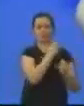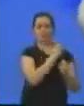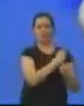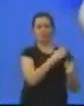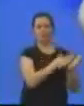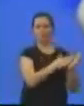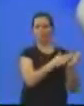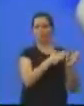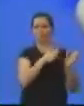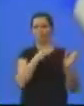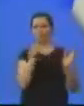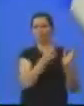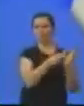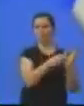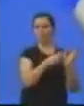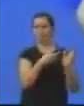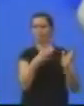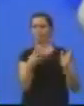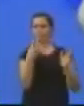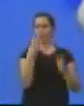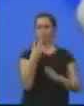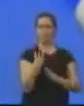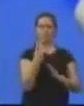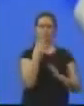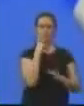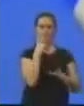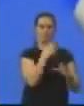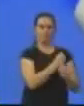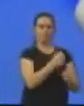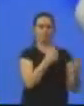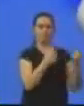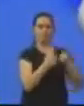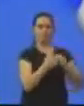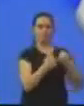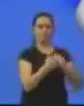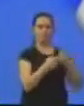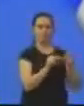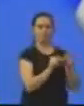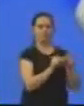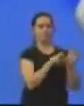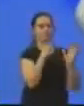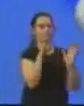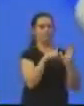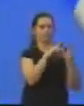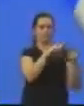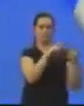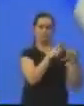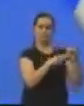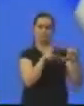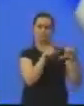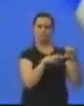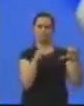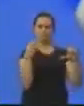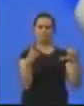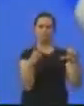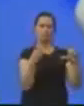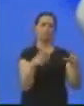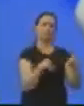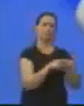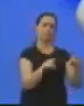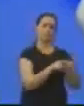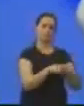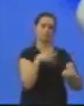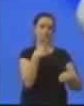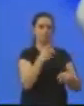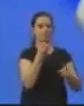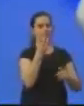indo para 3. Faço a mesma coisa para valores menores do que 2. Está indo para 3 também. Bom, então, a minha